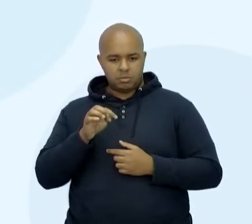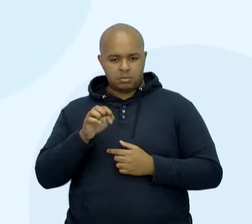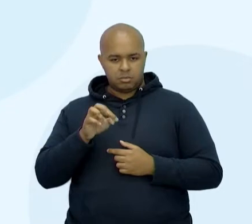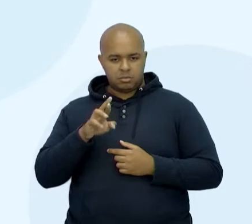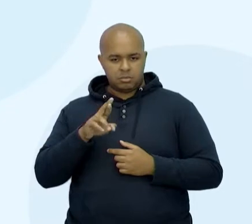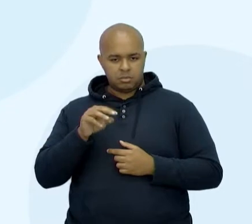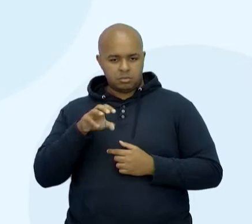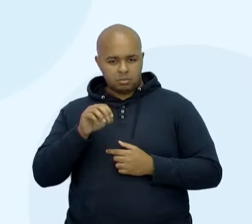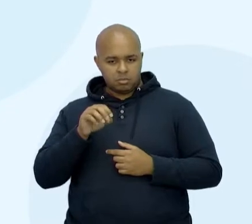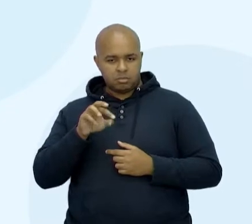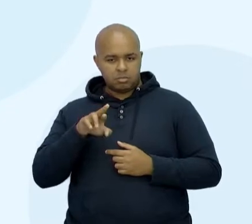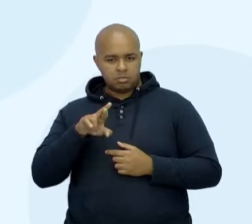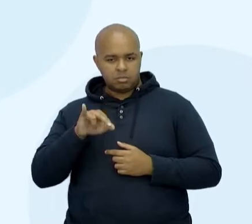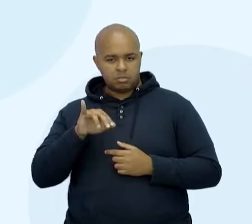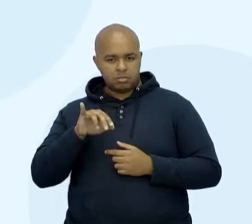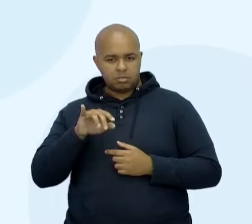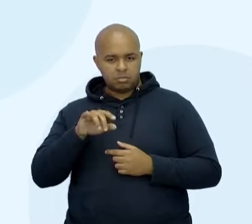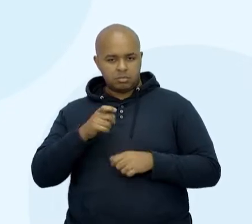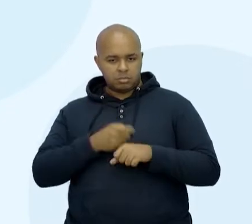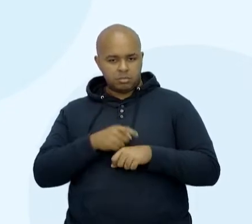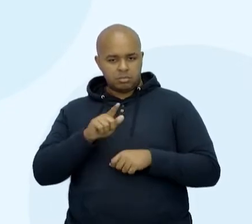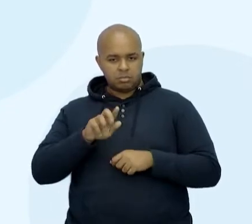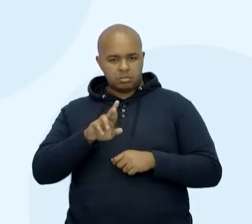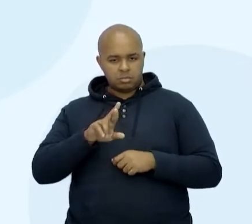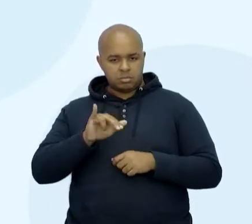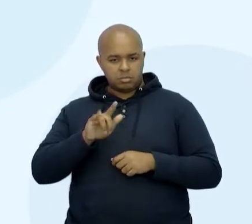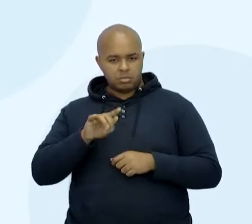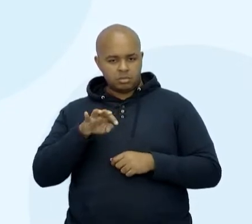termorrígido. Percebe a diferença entre eles? Ó, os